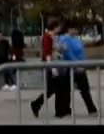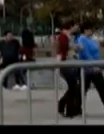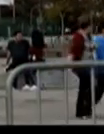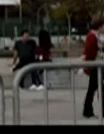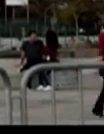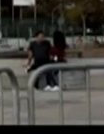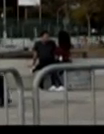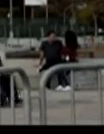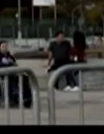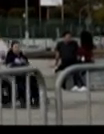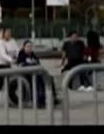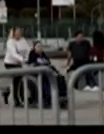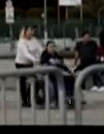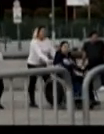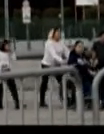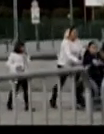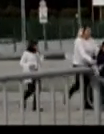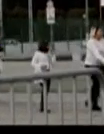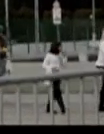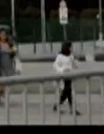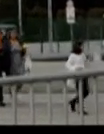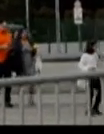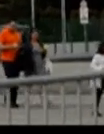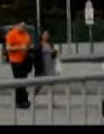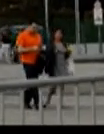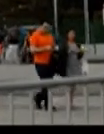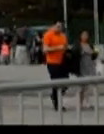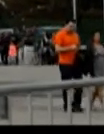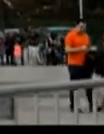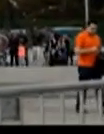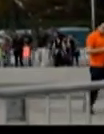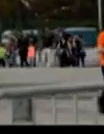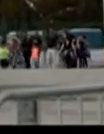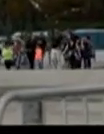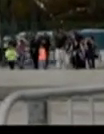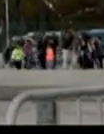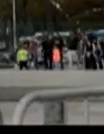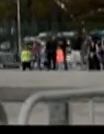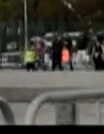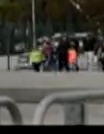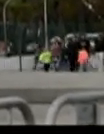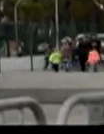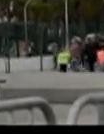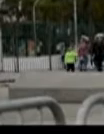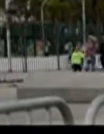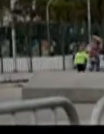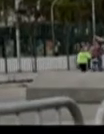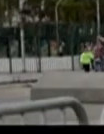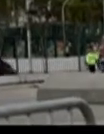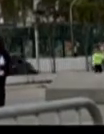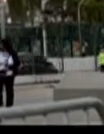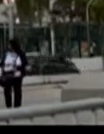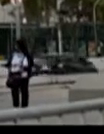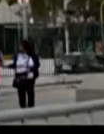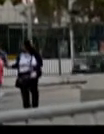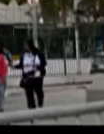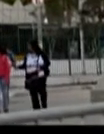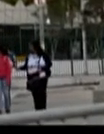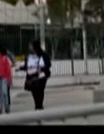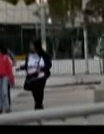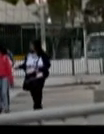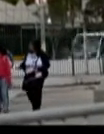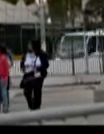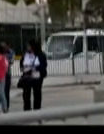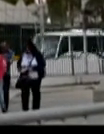latino-americano, que depois foi evoluído para Mercosul. No entanto, esse prédio ele perdeu essa